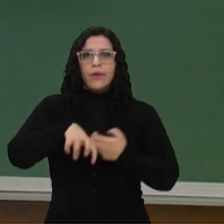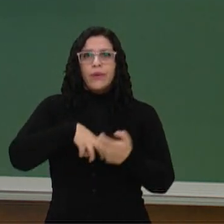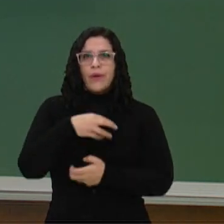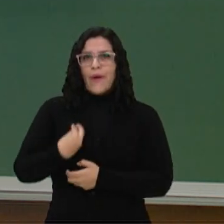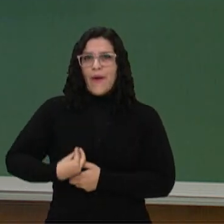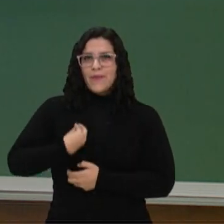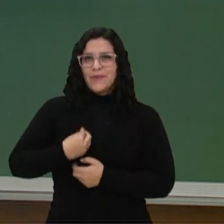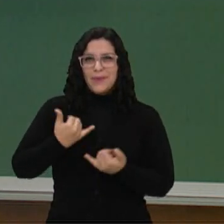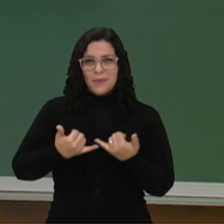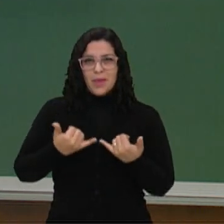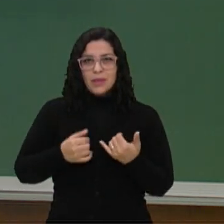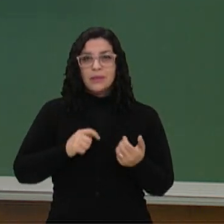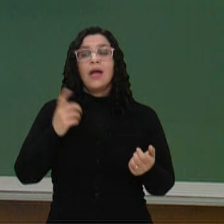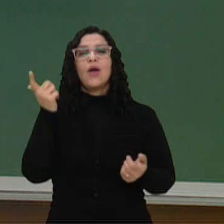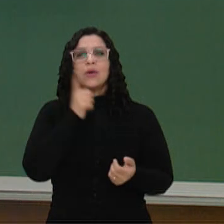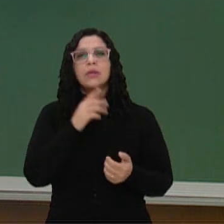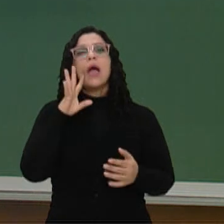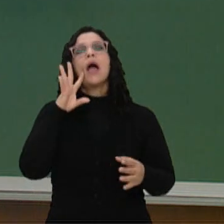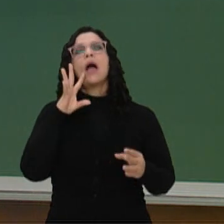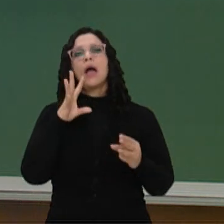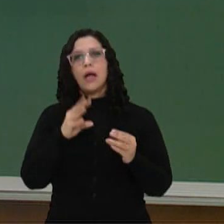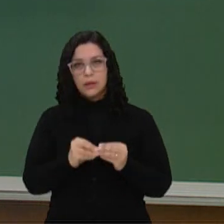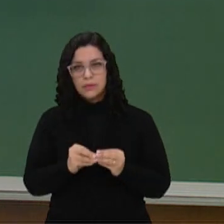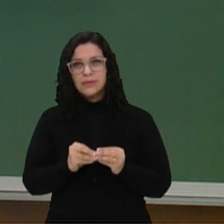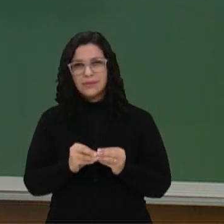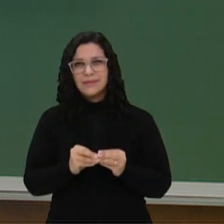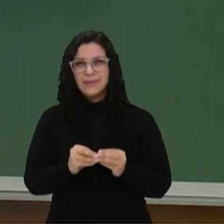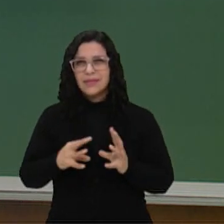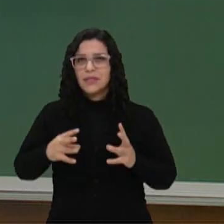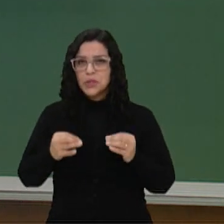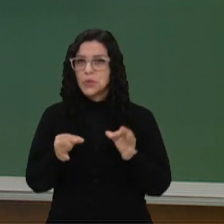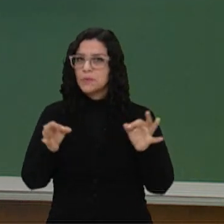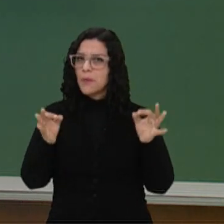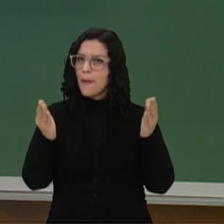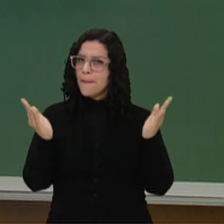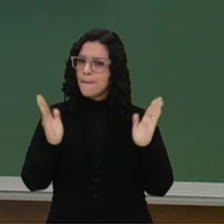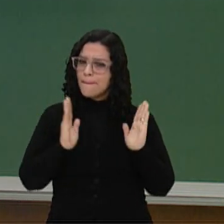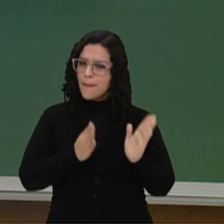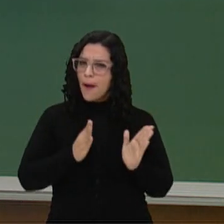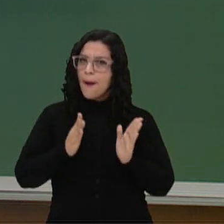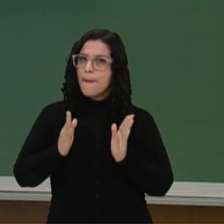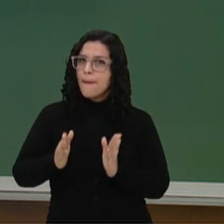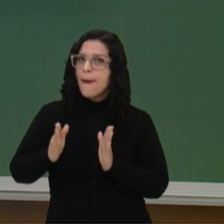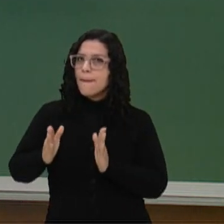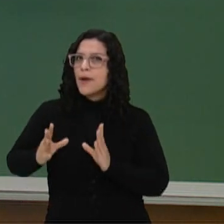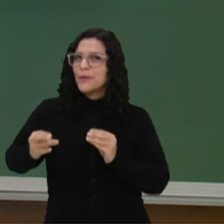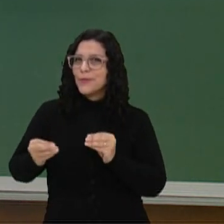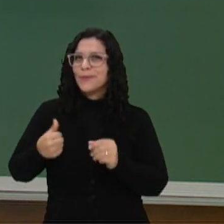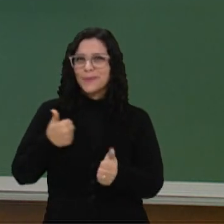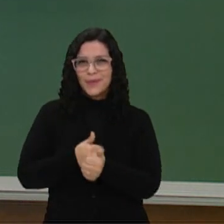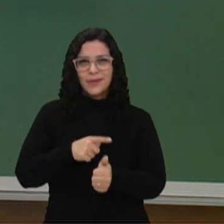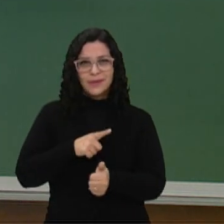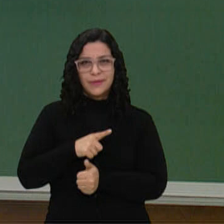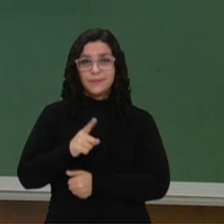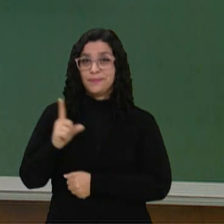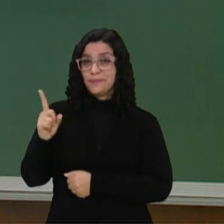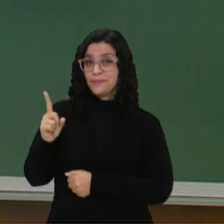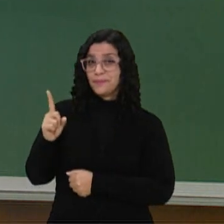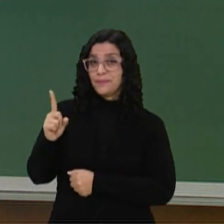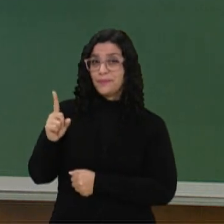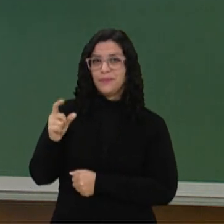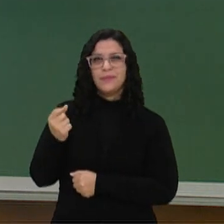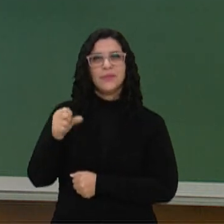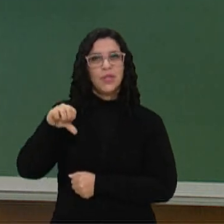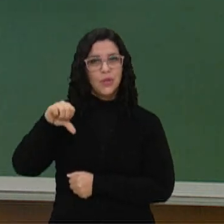um pouco a vida dele até ele se adaptar, até ele compreender as questões que o rodeiam. Exercício